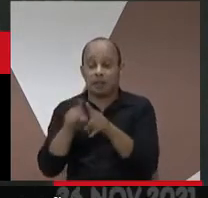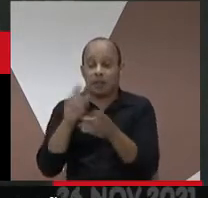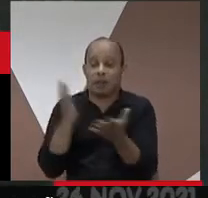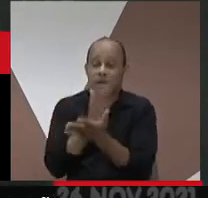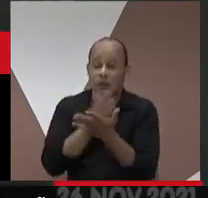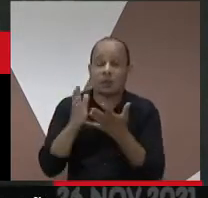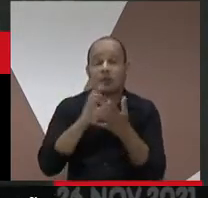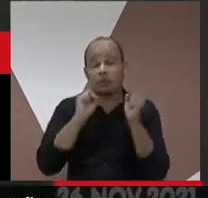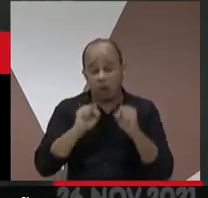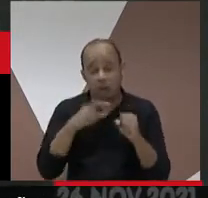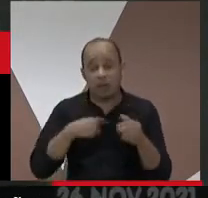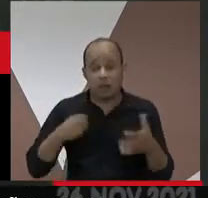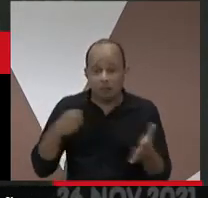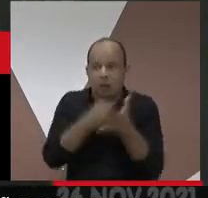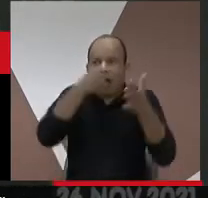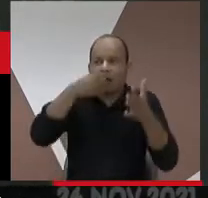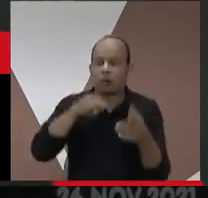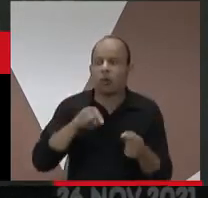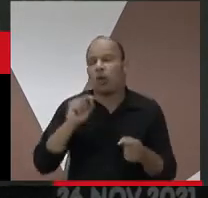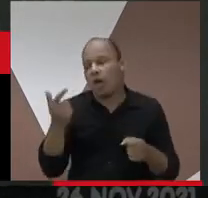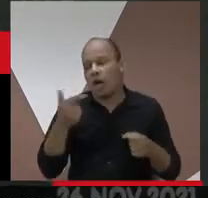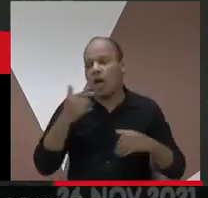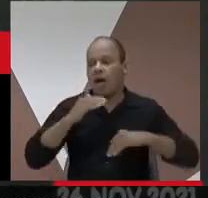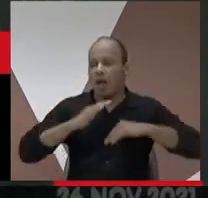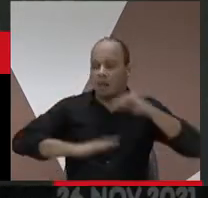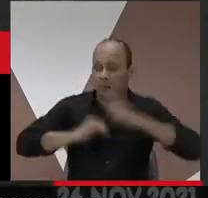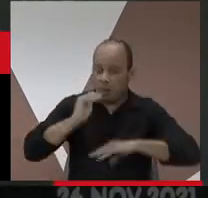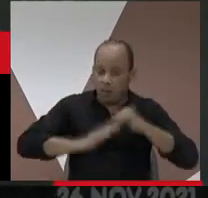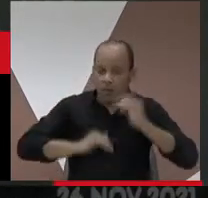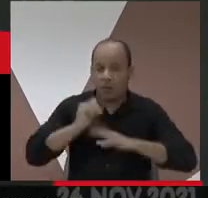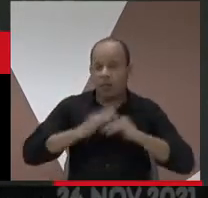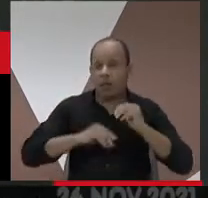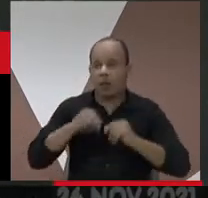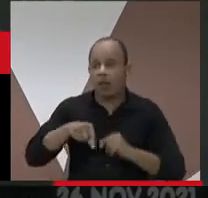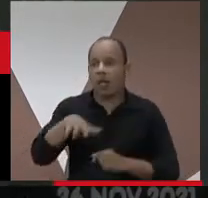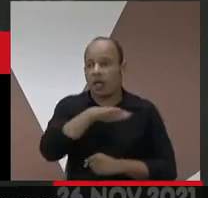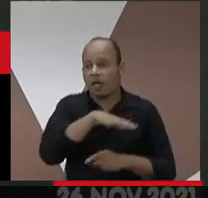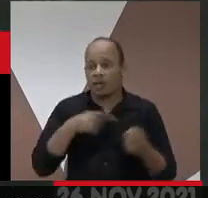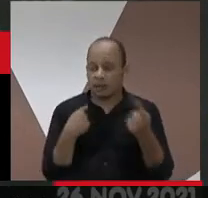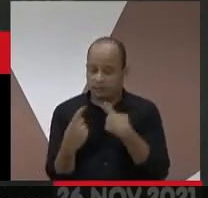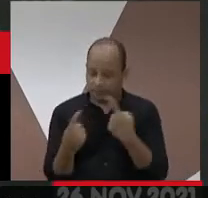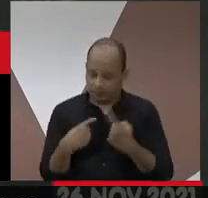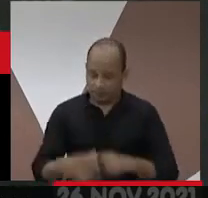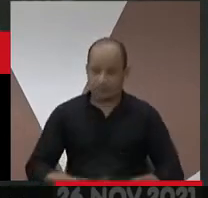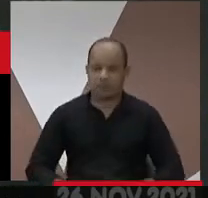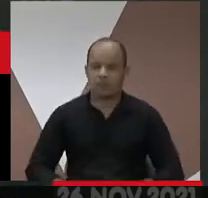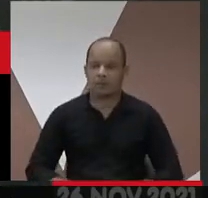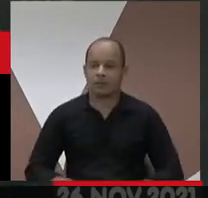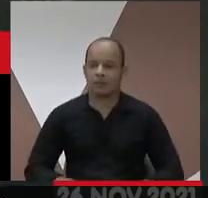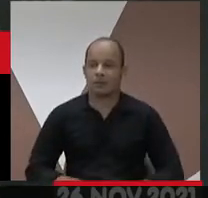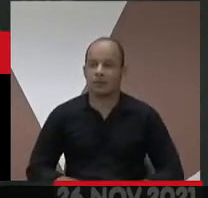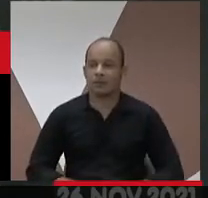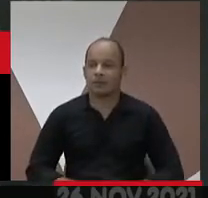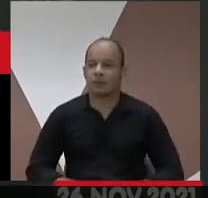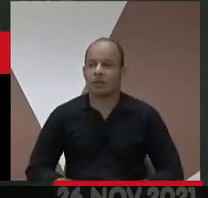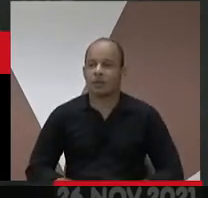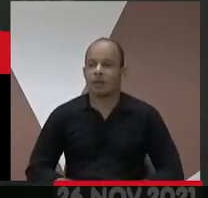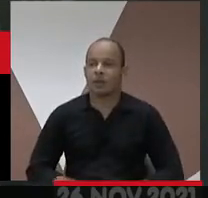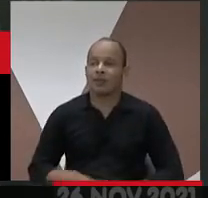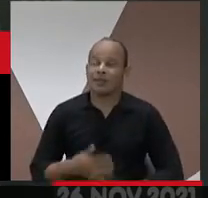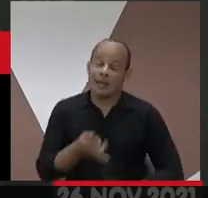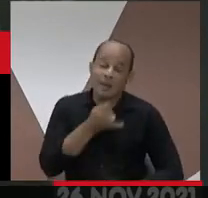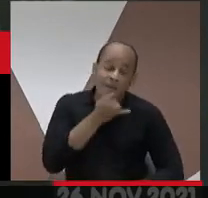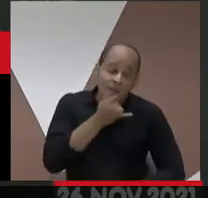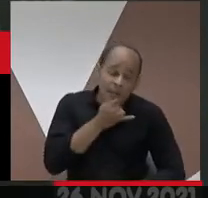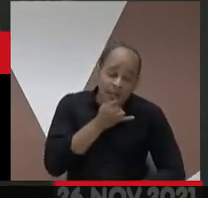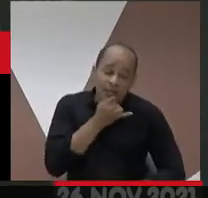pelo traçado funcional do projeto rodoviário em referência. Infelizmente, a audiência pública realizada pela CEINFRA